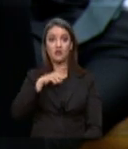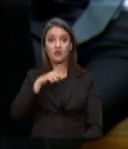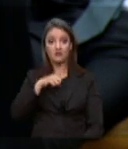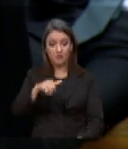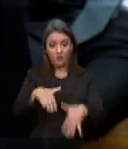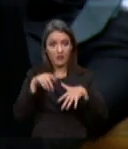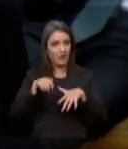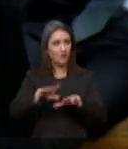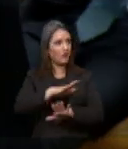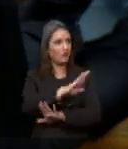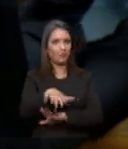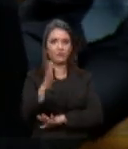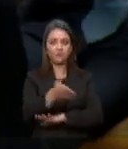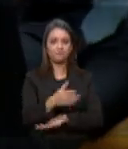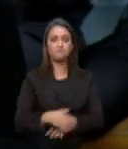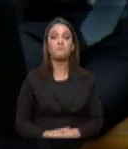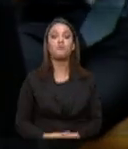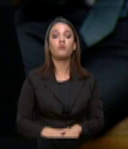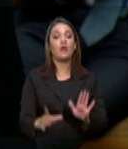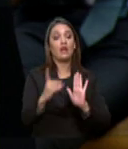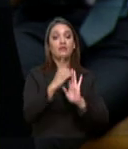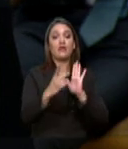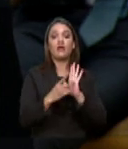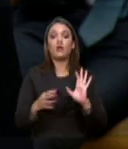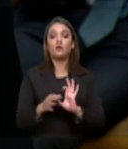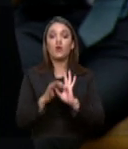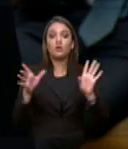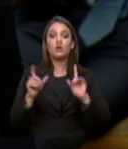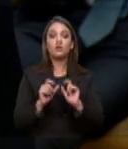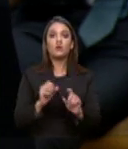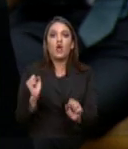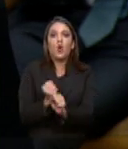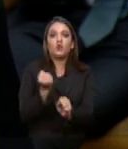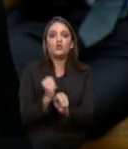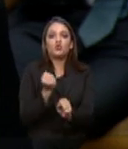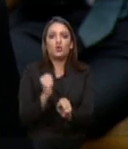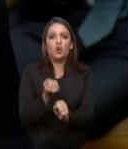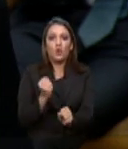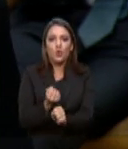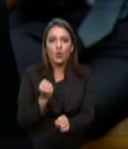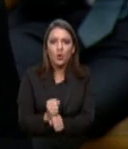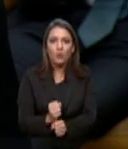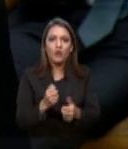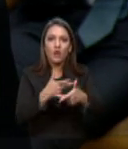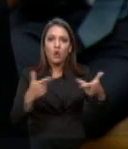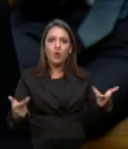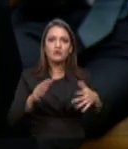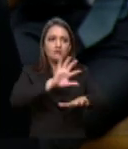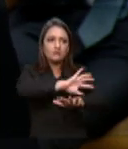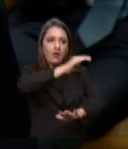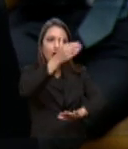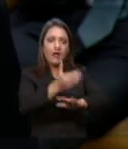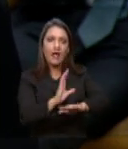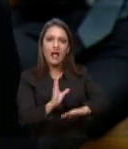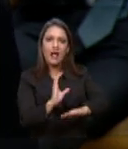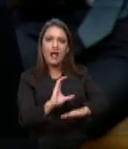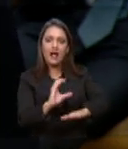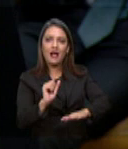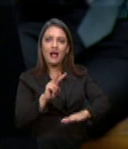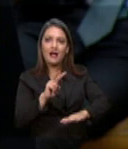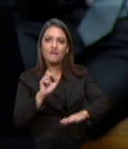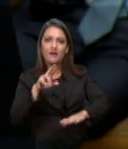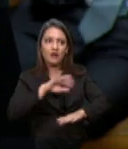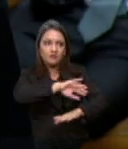plenário dessa corte. Também o decreto aqui que autoriza a construção de empreendimentos em cavernas, cavidades naturais, também trazido ao conhecimento